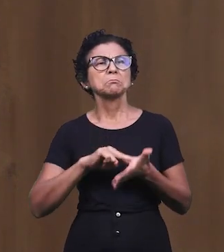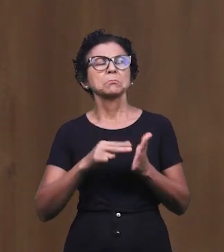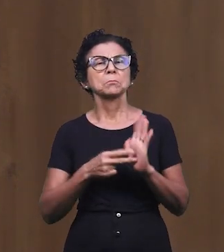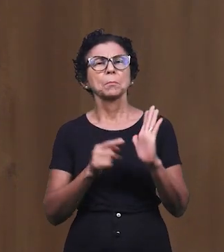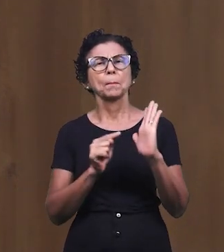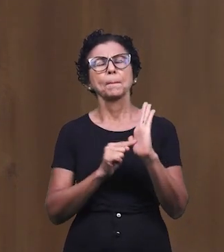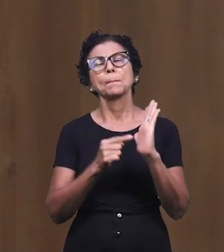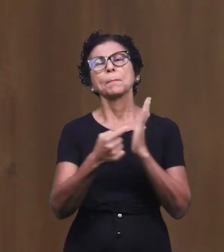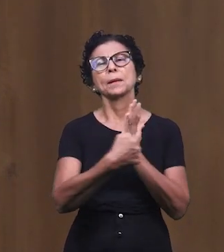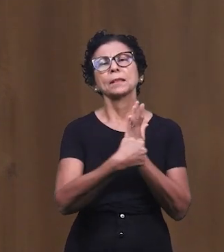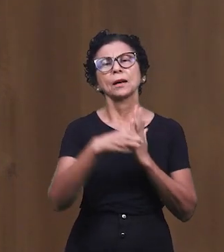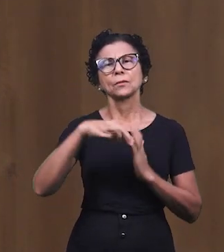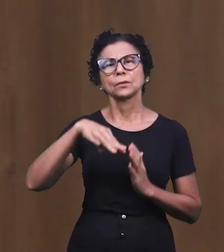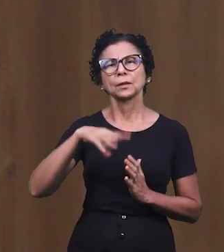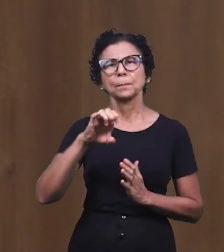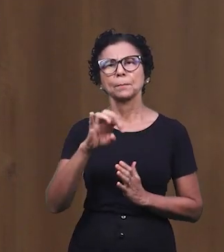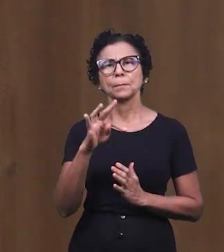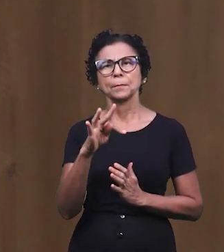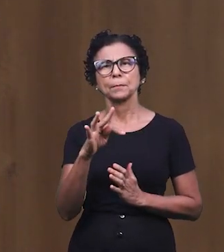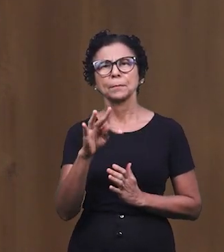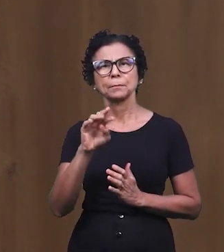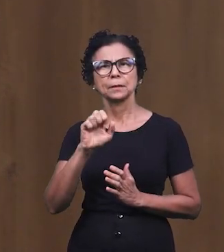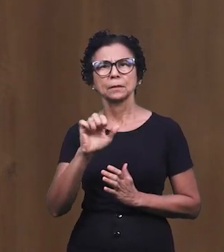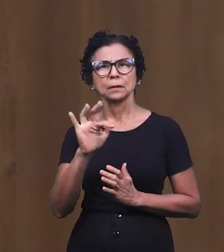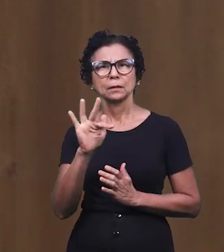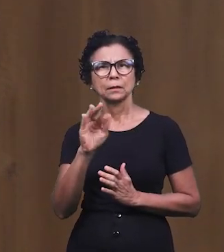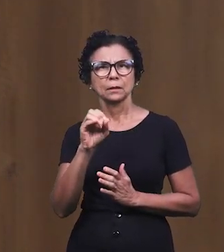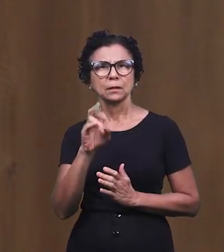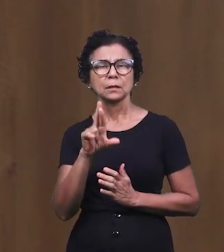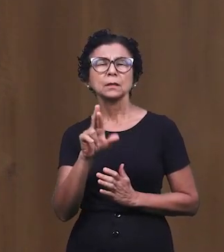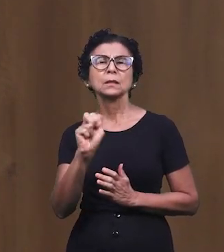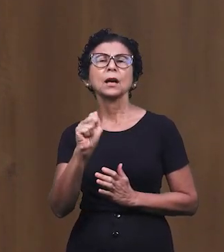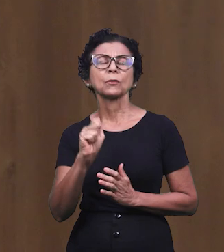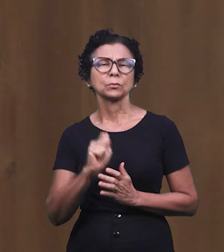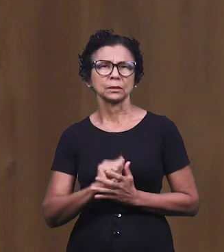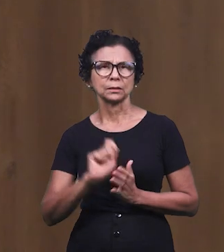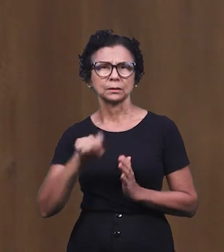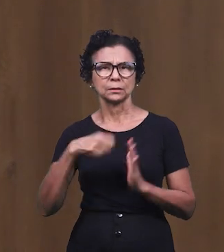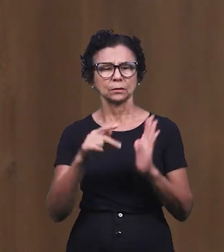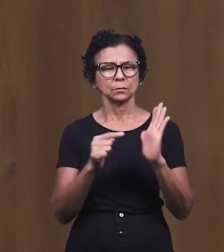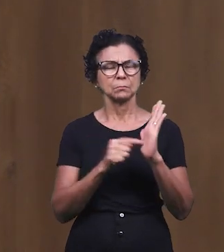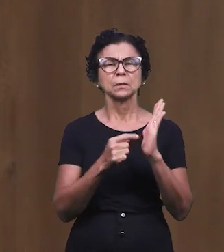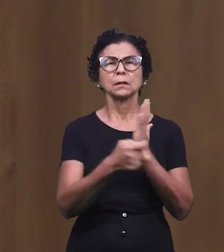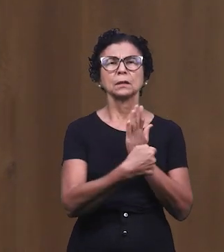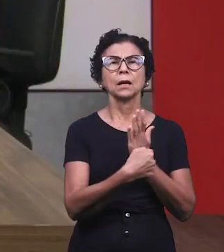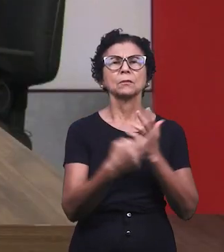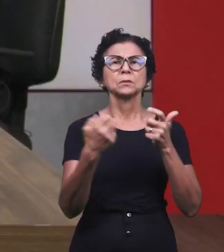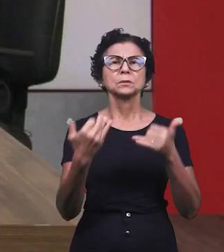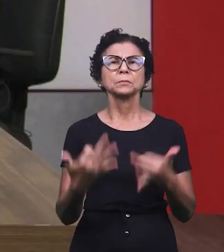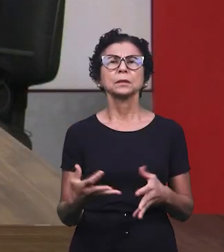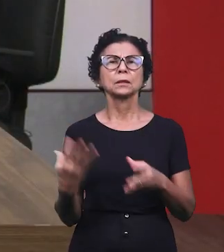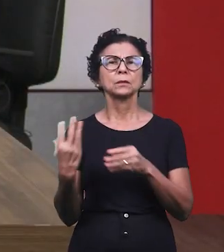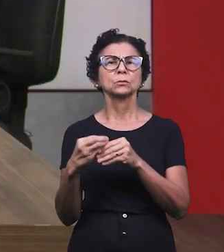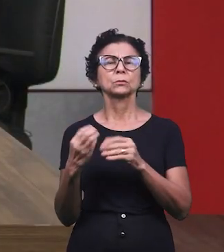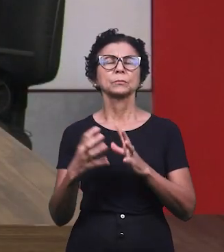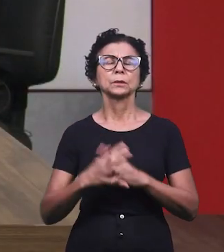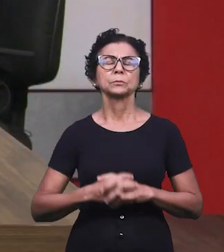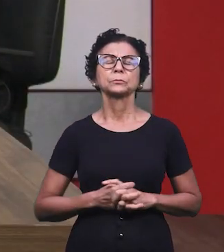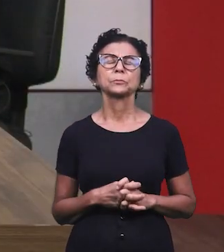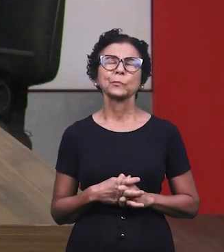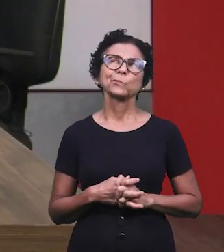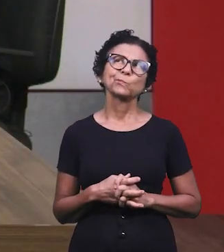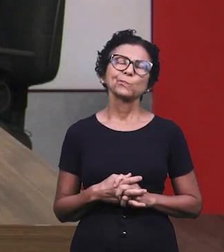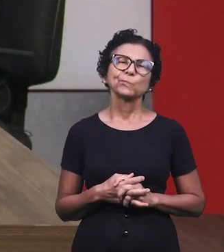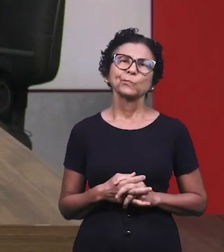metáfora. Assim, de um jeito mais simplório possível, para que todos possam compreender. Então, metáfora é como